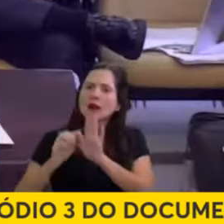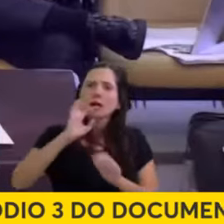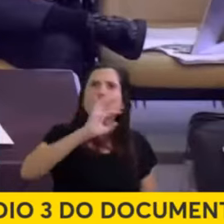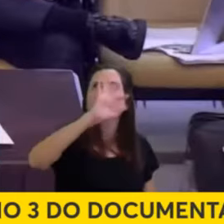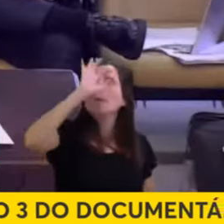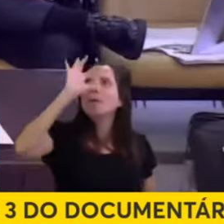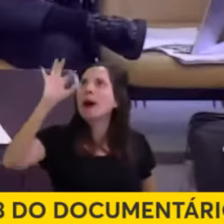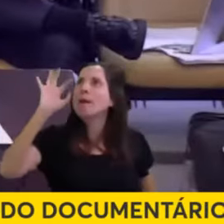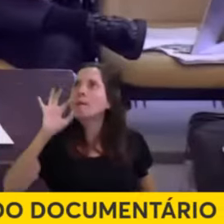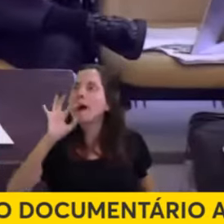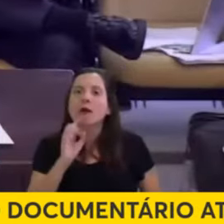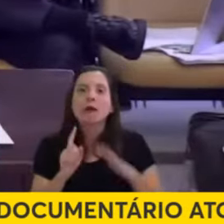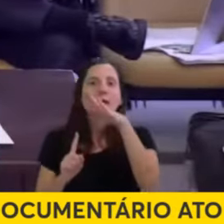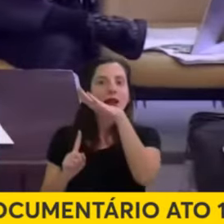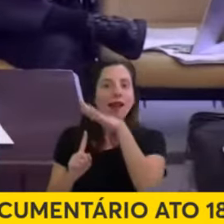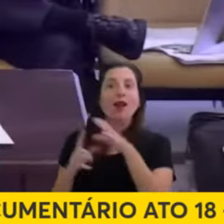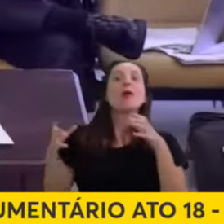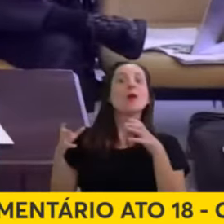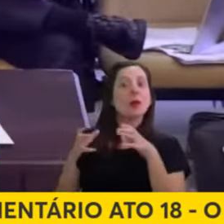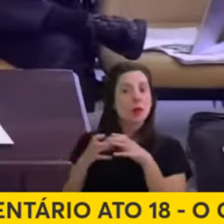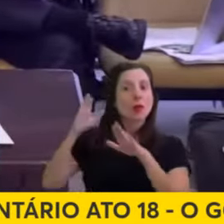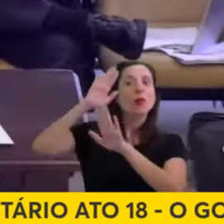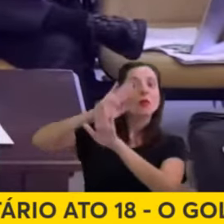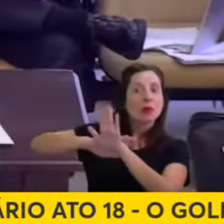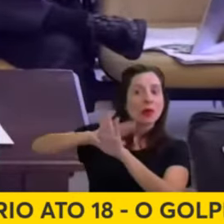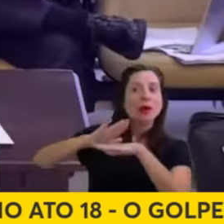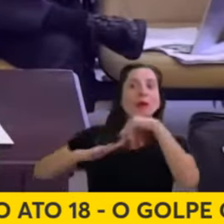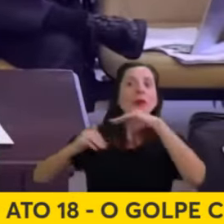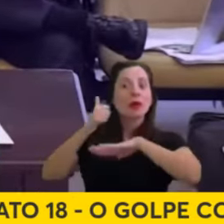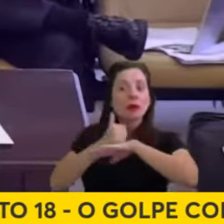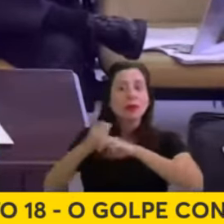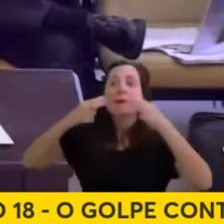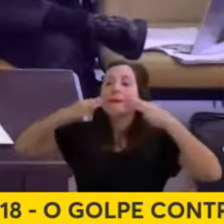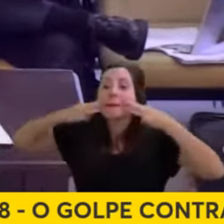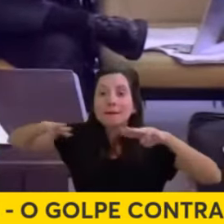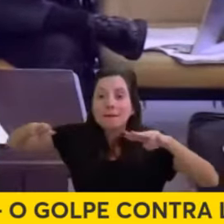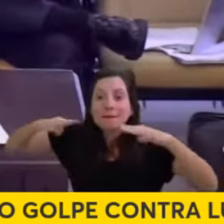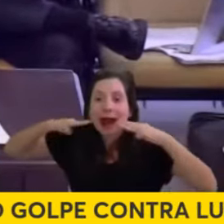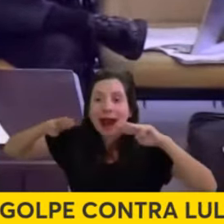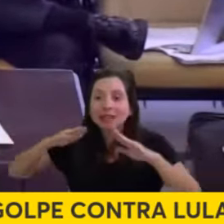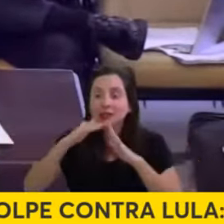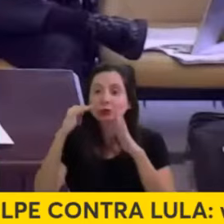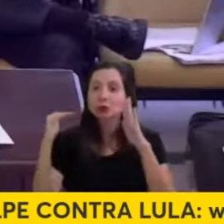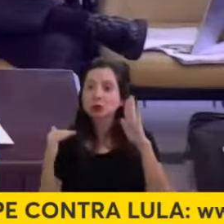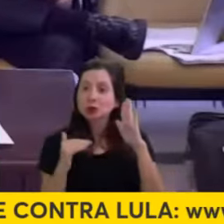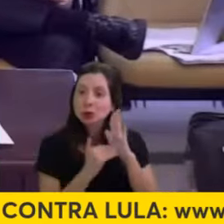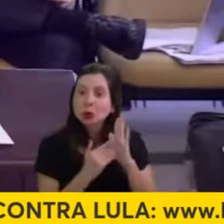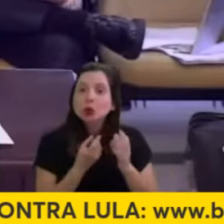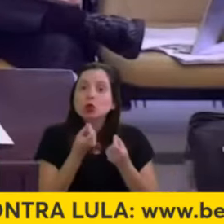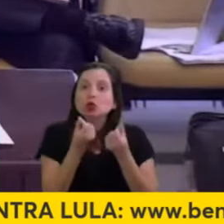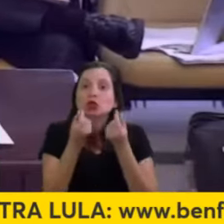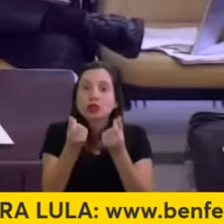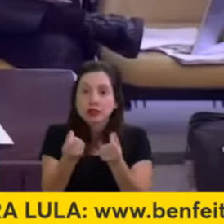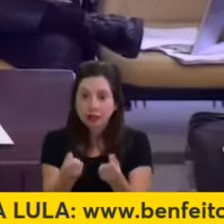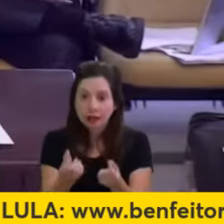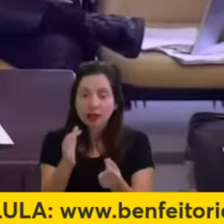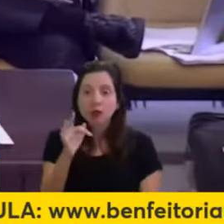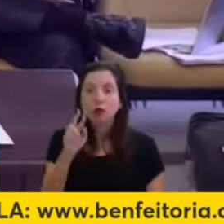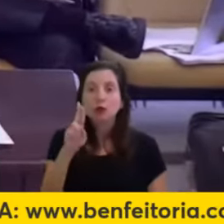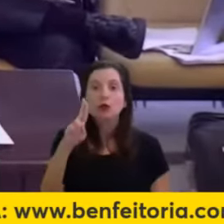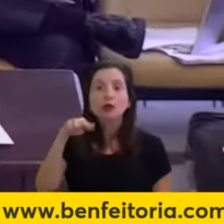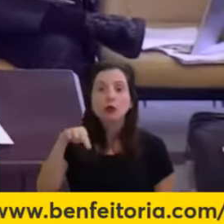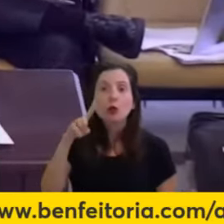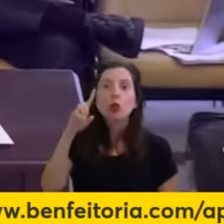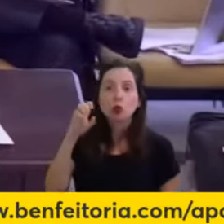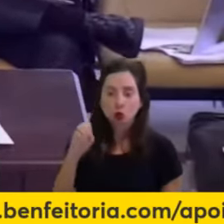típico de campanha feito por uma equipe de campanha de marqueteiros tudo financiado por fundo partidário excelências aí a defesa disz o